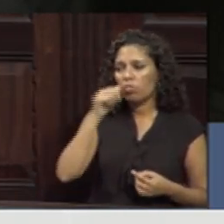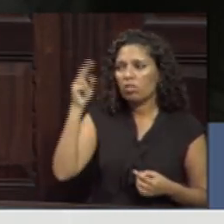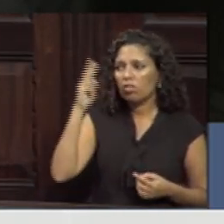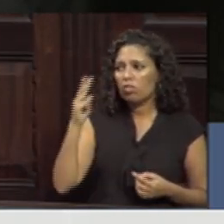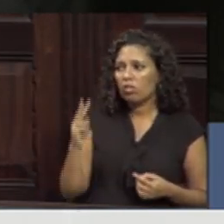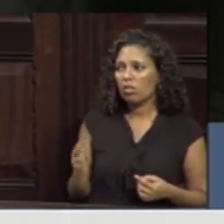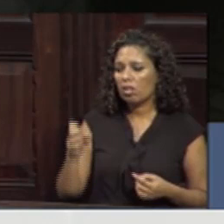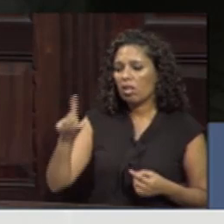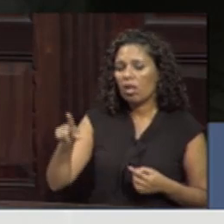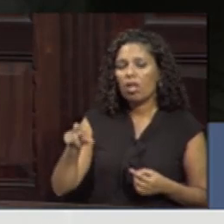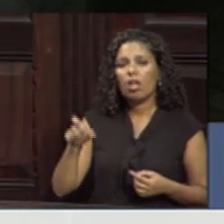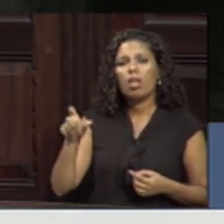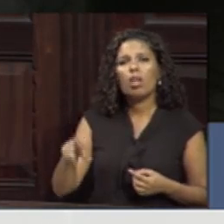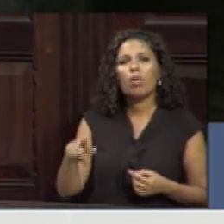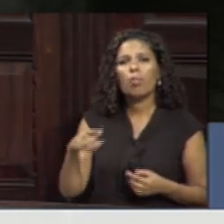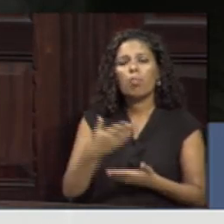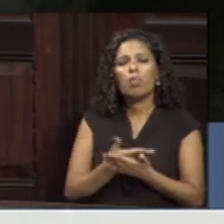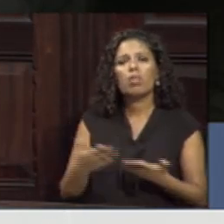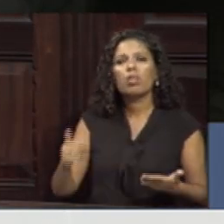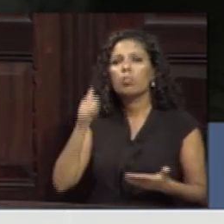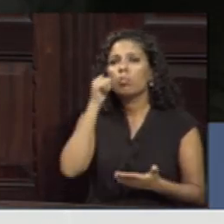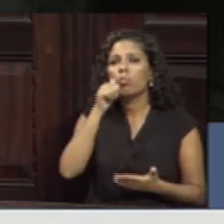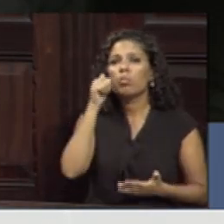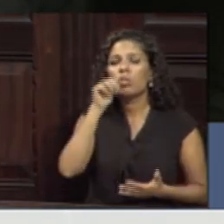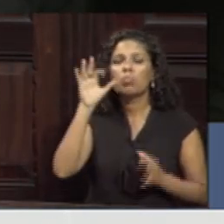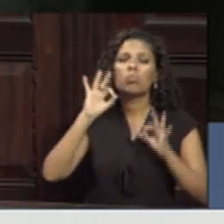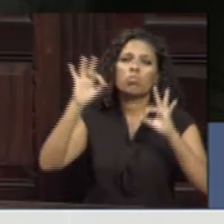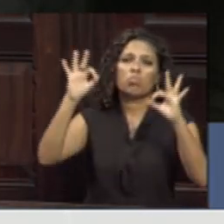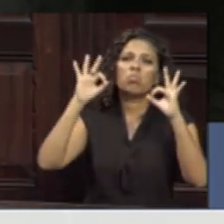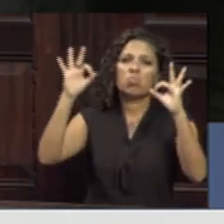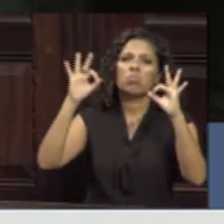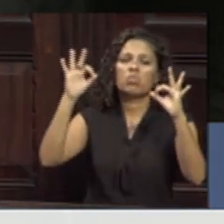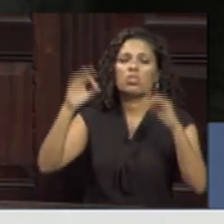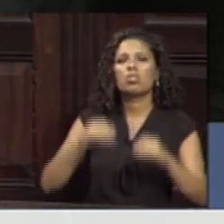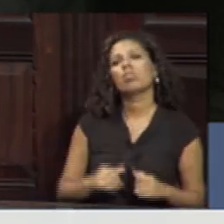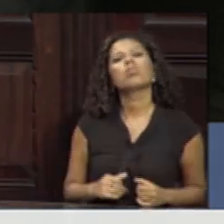na defesa dos nossos direitos.